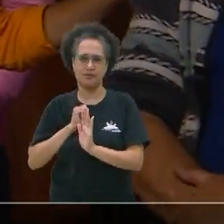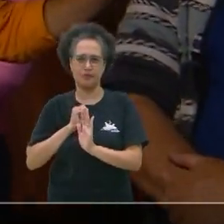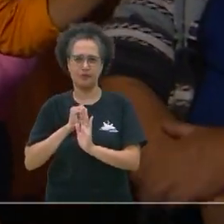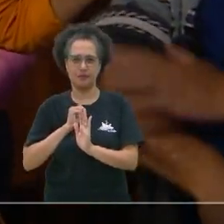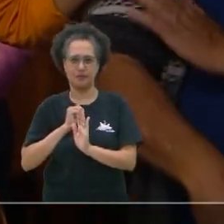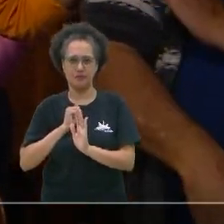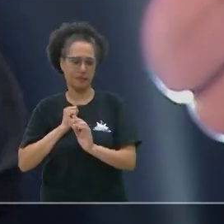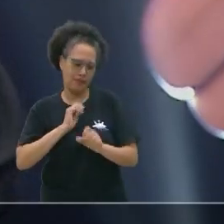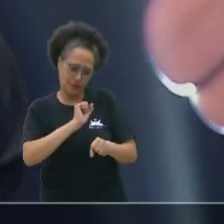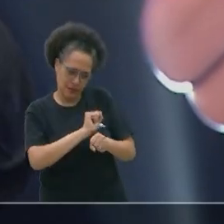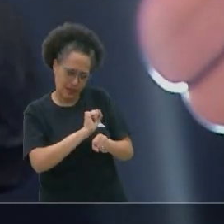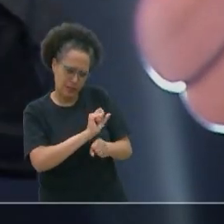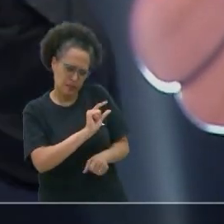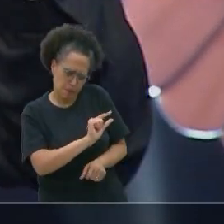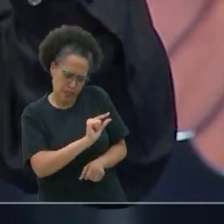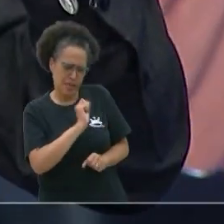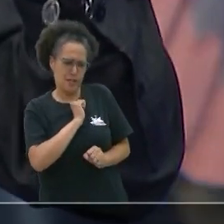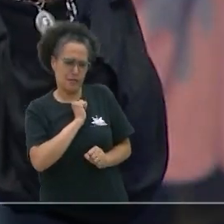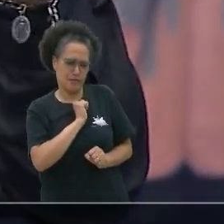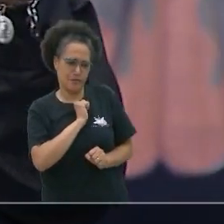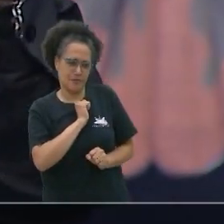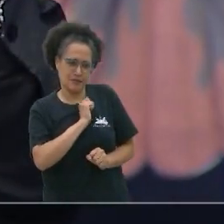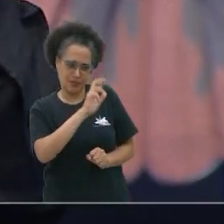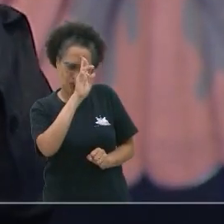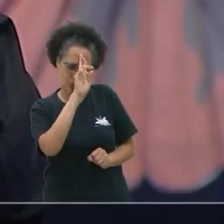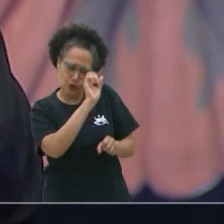Fala: espera no Senhor,